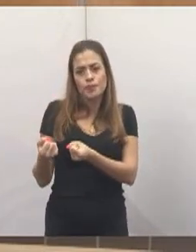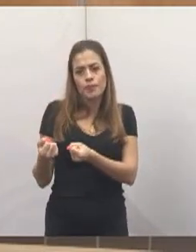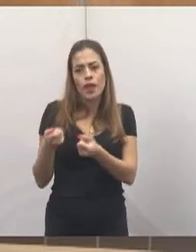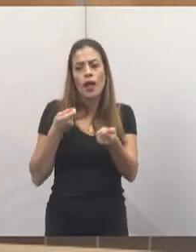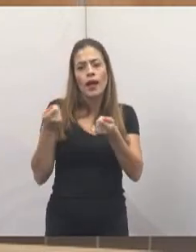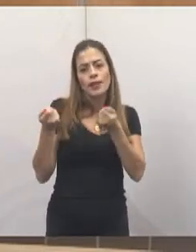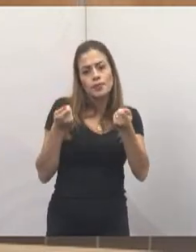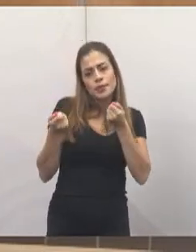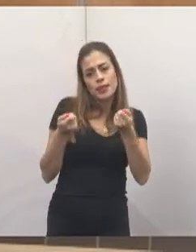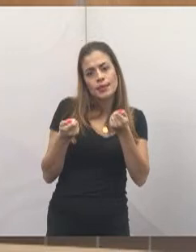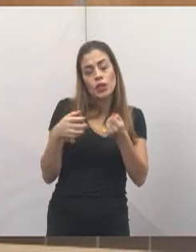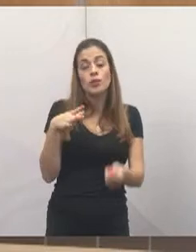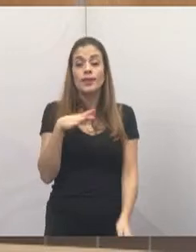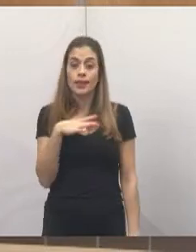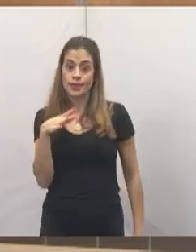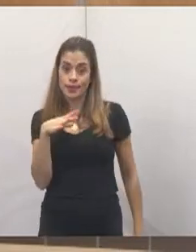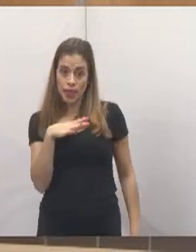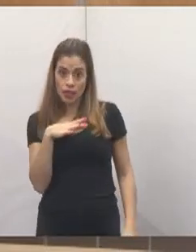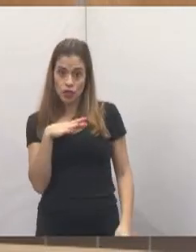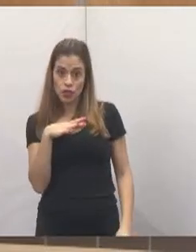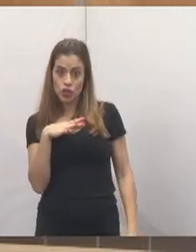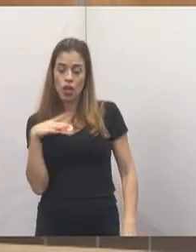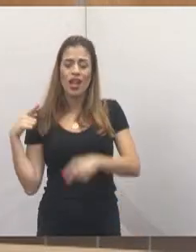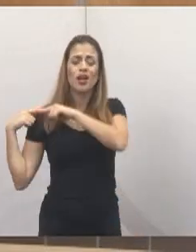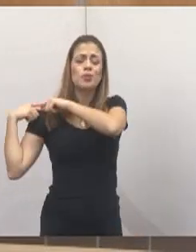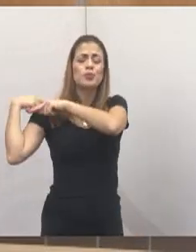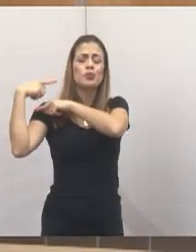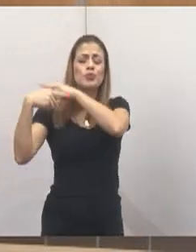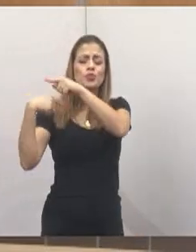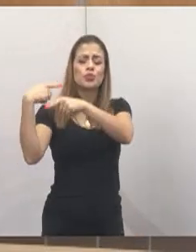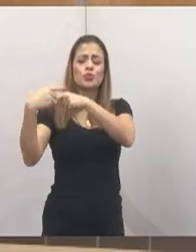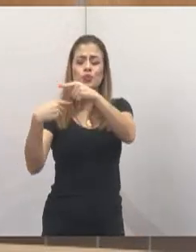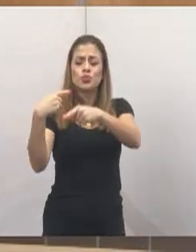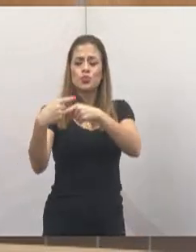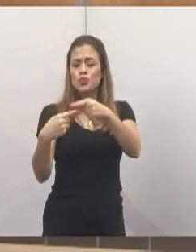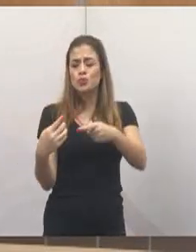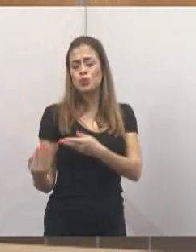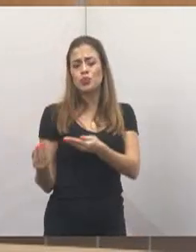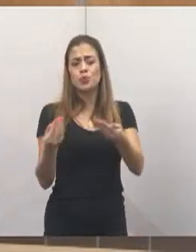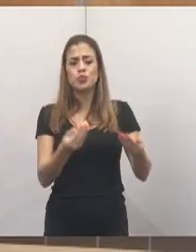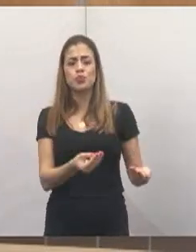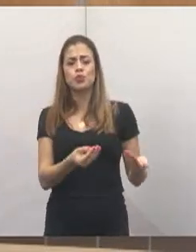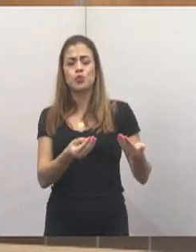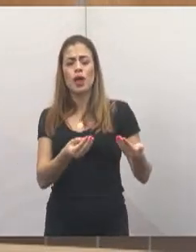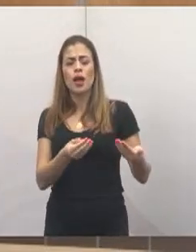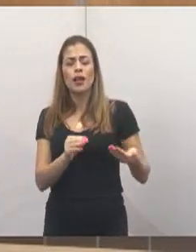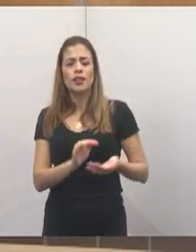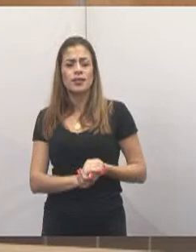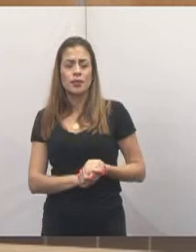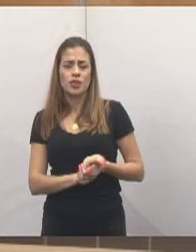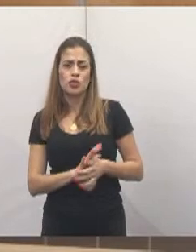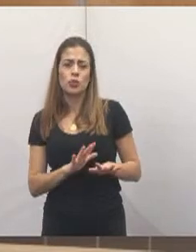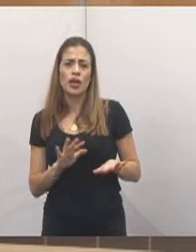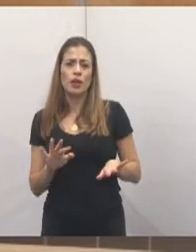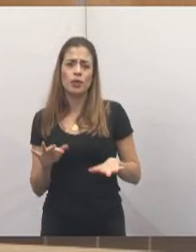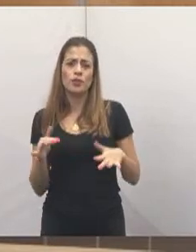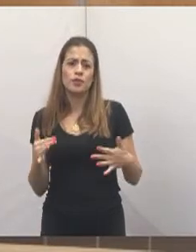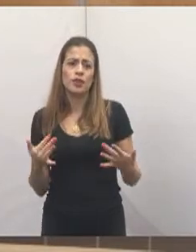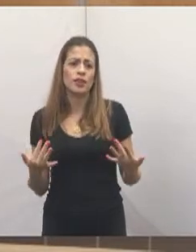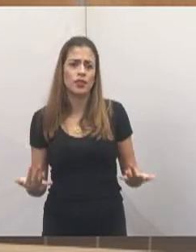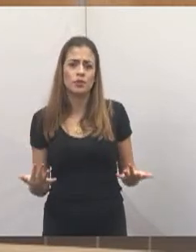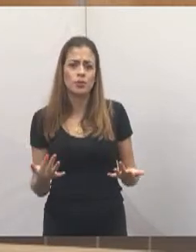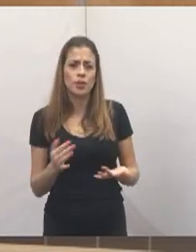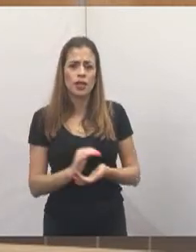administração municipal. Isso é um legado que nós deixamos de moralizar o serviço, para moralizar o serviço